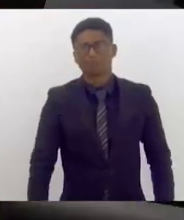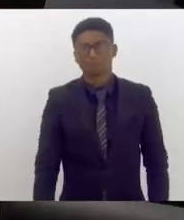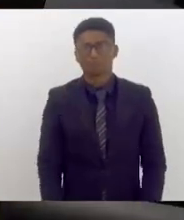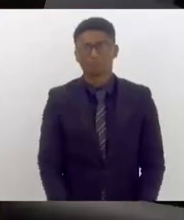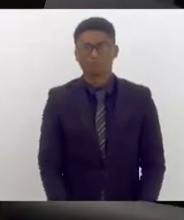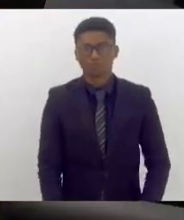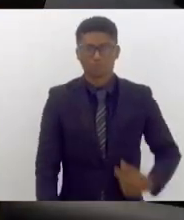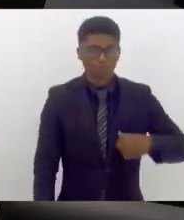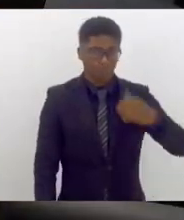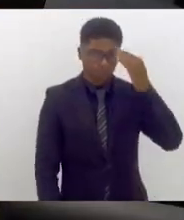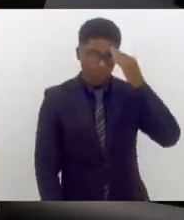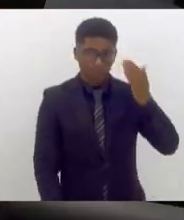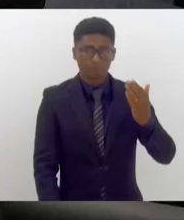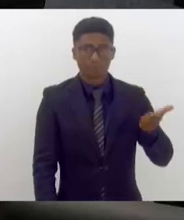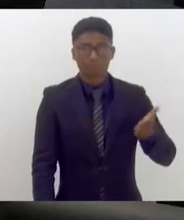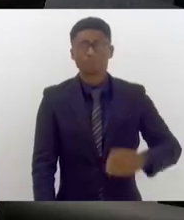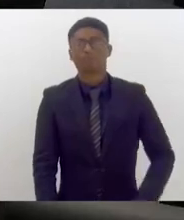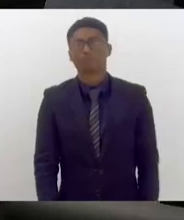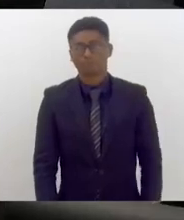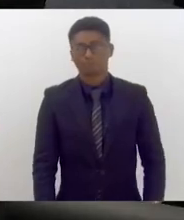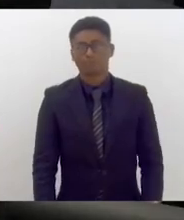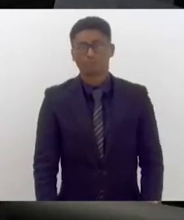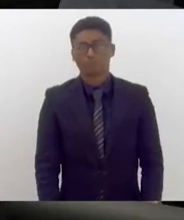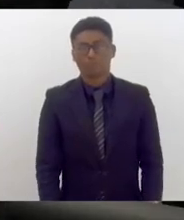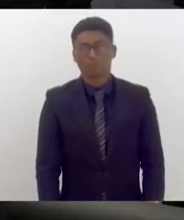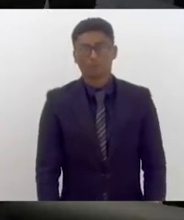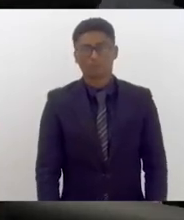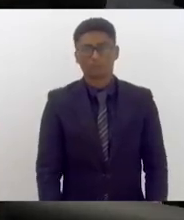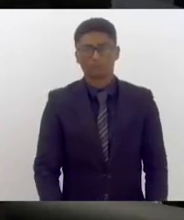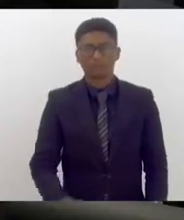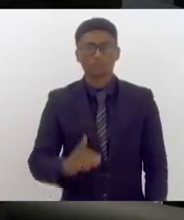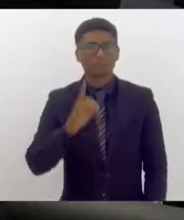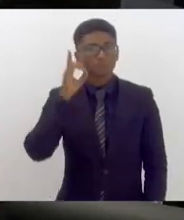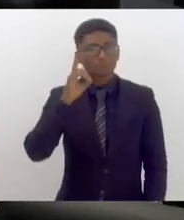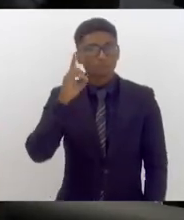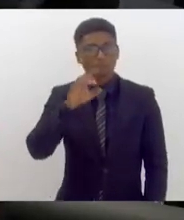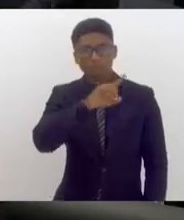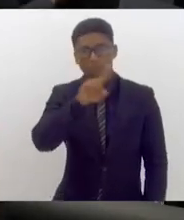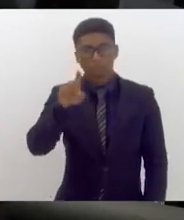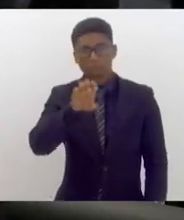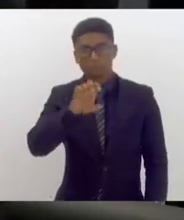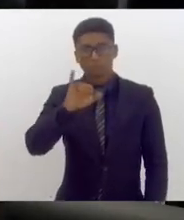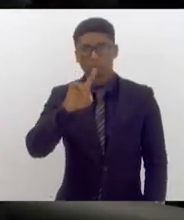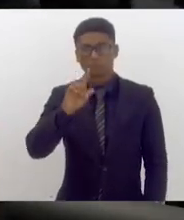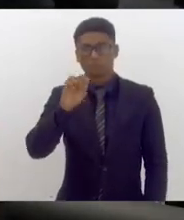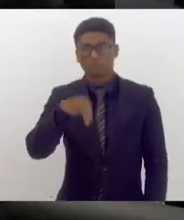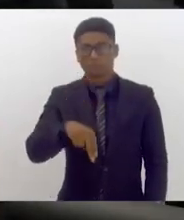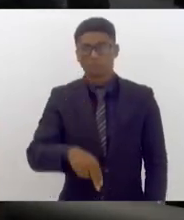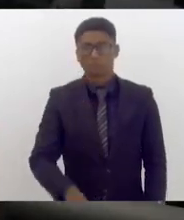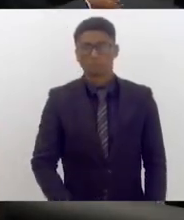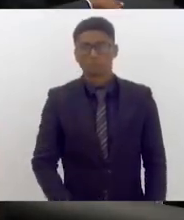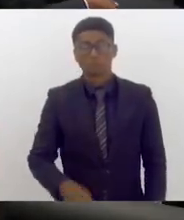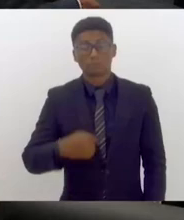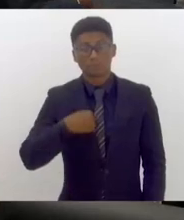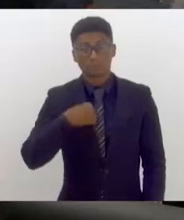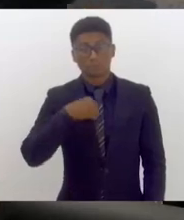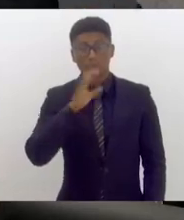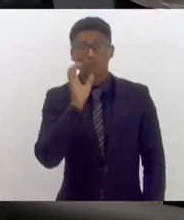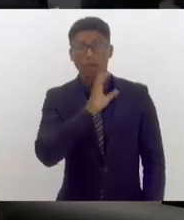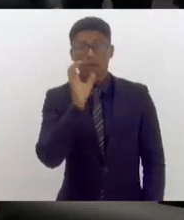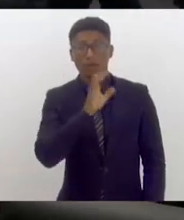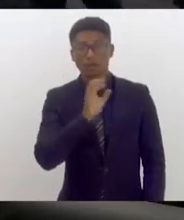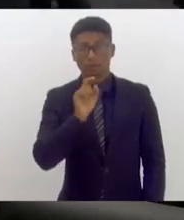Eu que agradeço, deputado Luiz Paulo. Deputado Zeidan. Pela ordem, então, por gentileza. Presidente. Falarei deputado Zeidan. É em